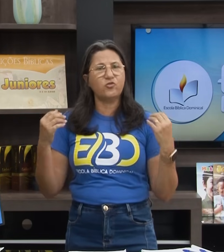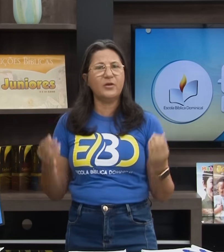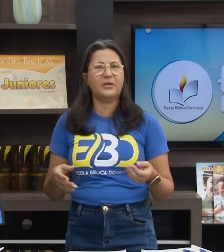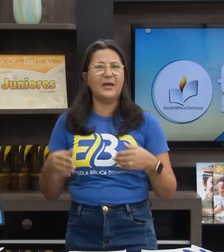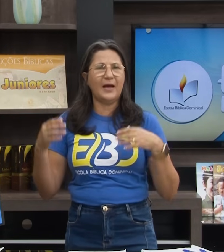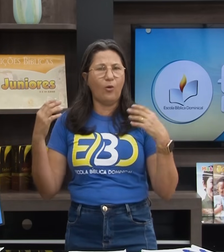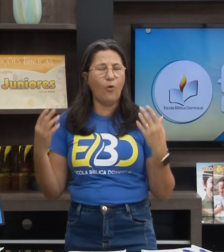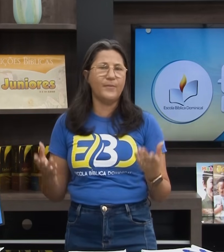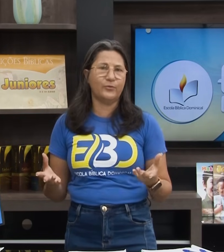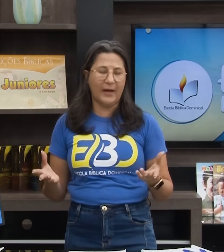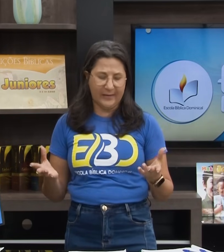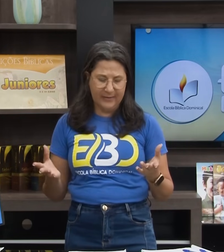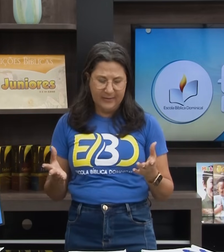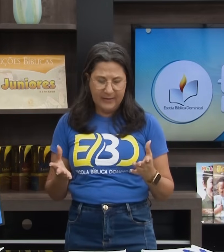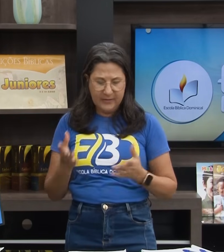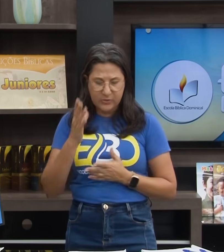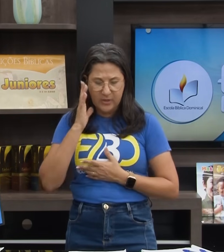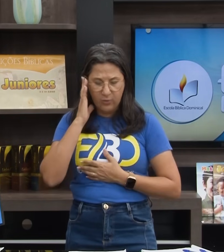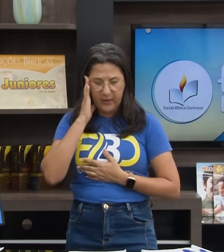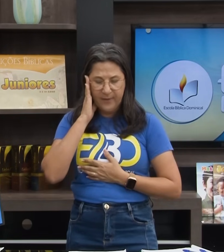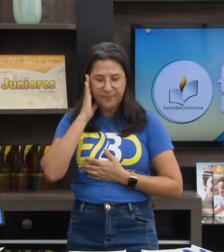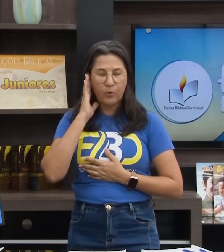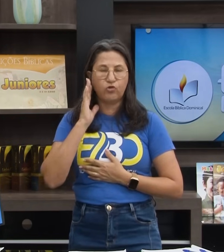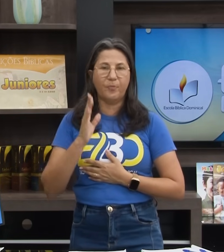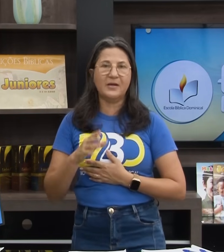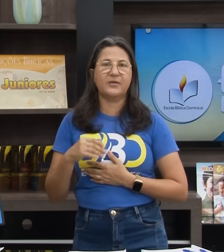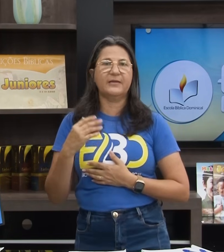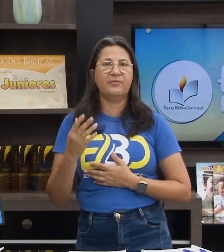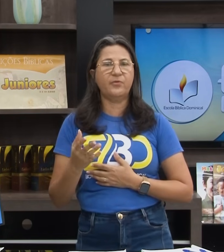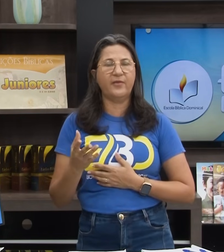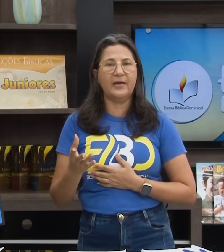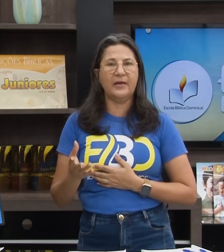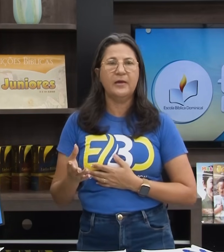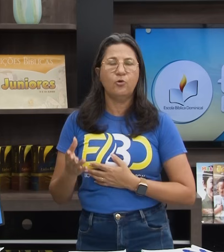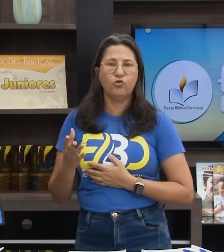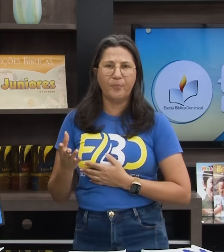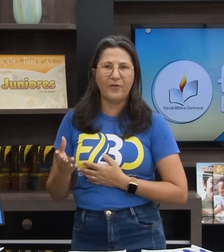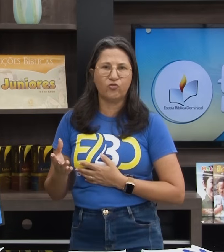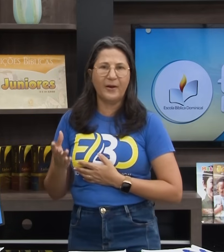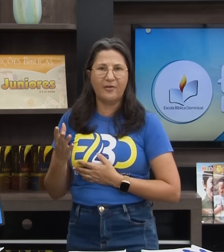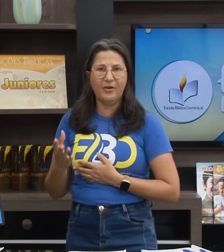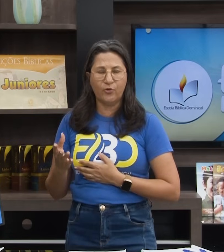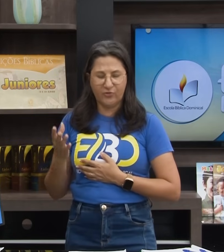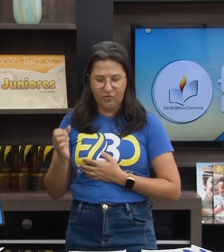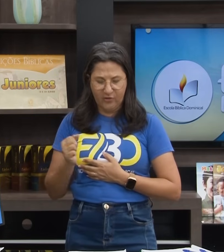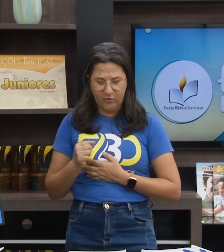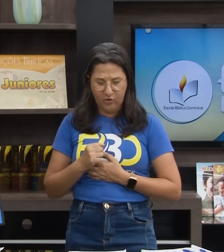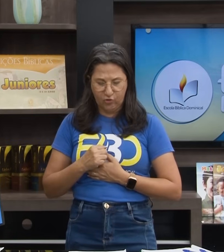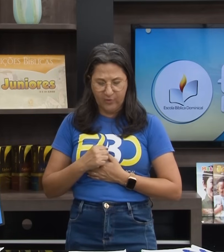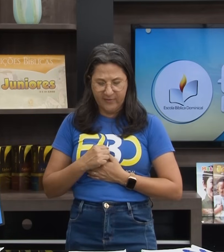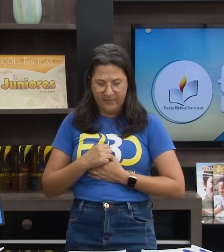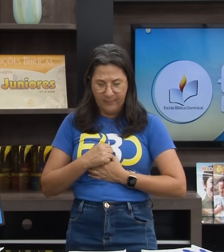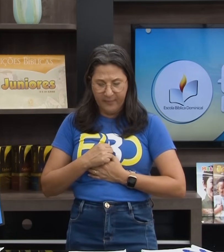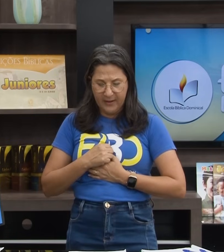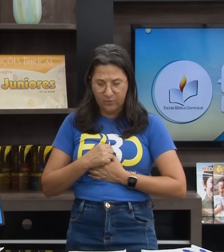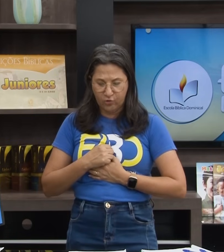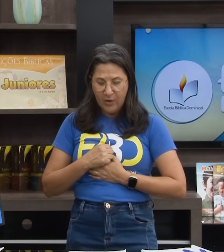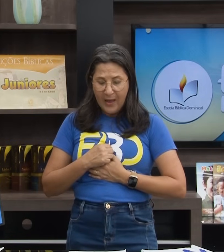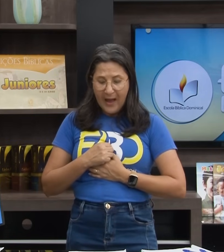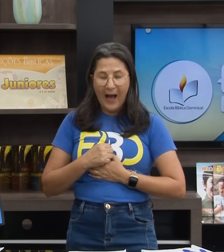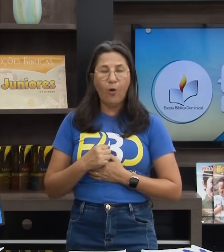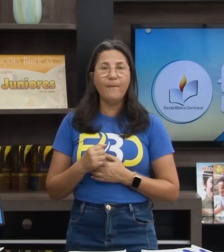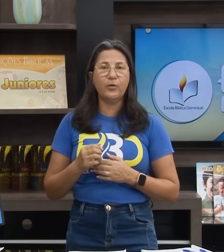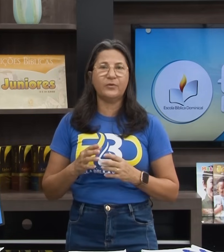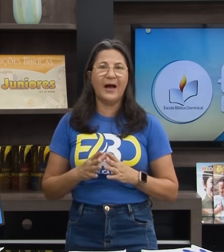e transmitir humildade isso são o quê os passos que devemos seguir os passos maravilhosos que Jesus deixou esse exemplo para